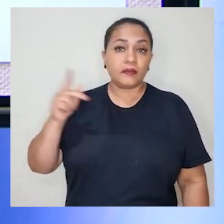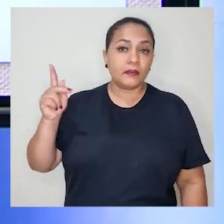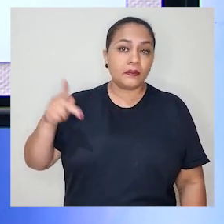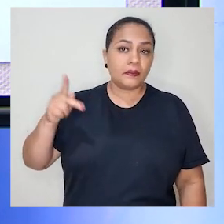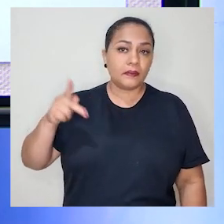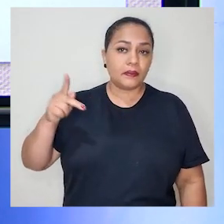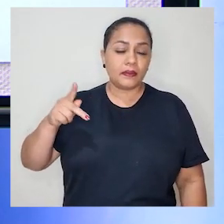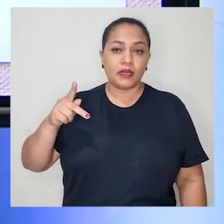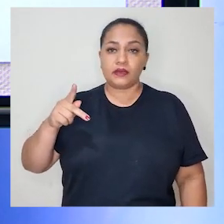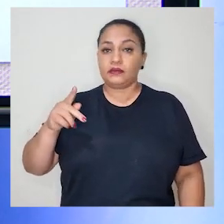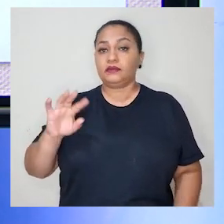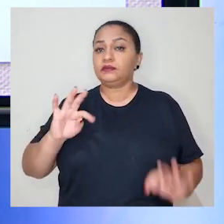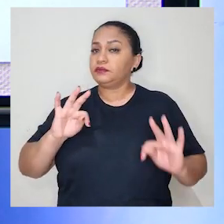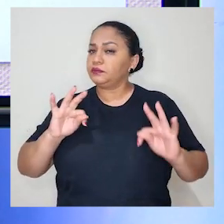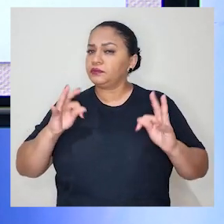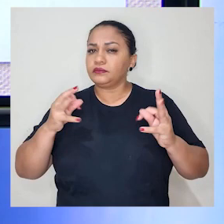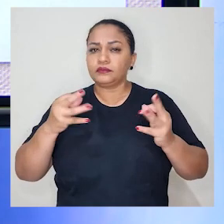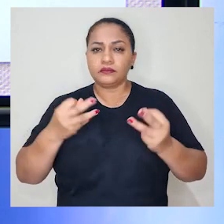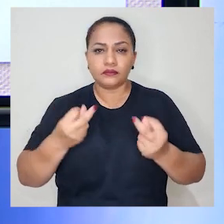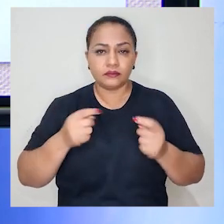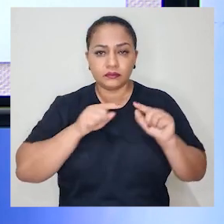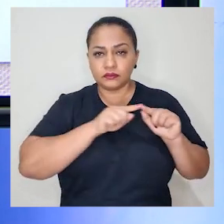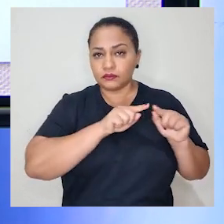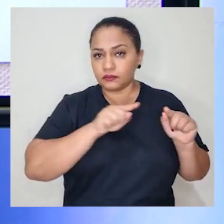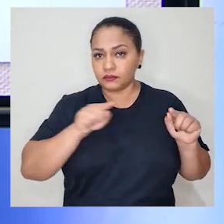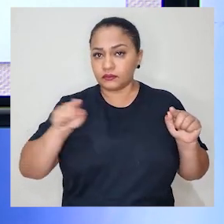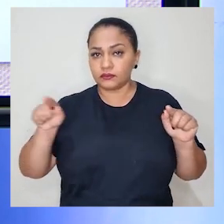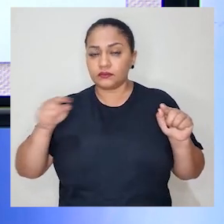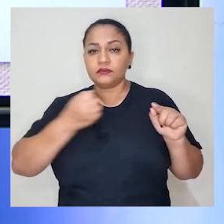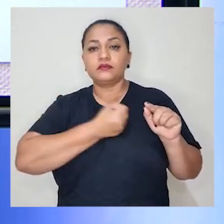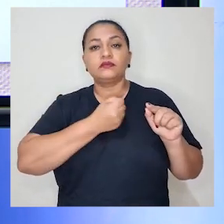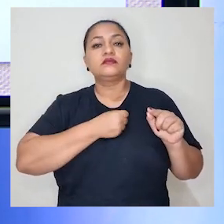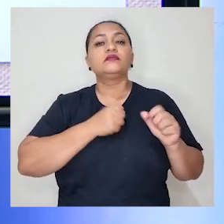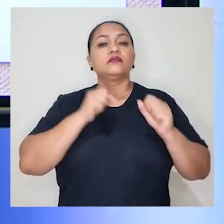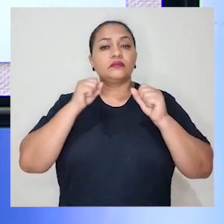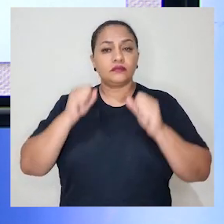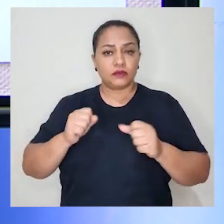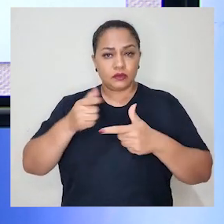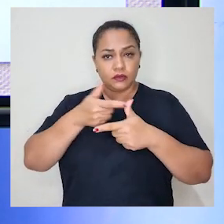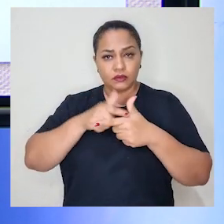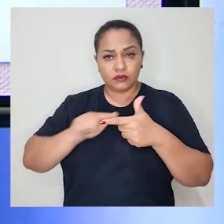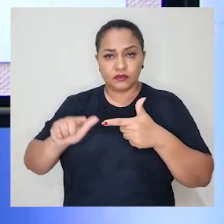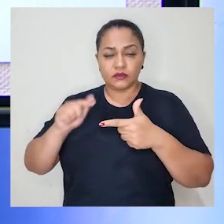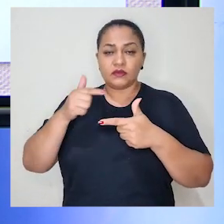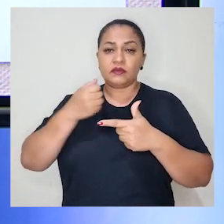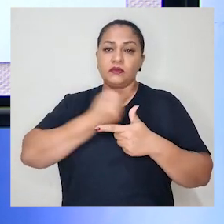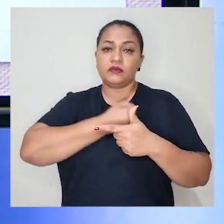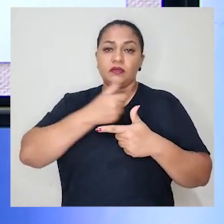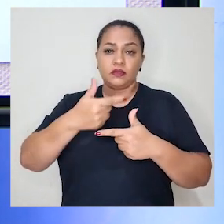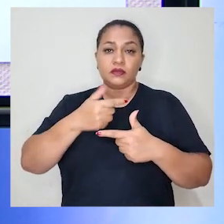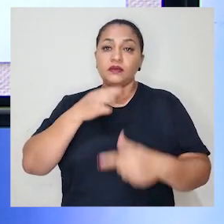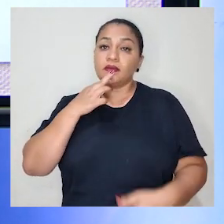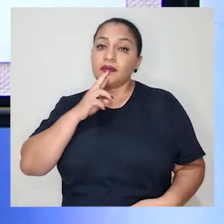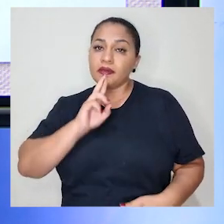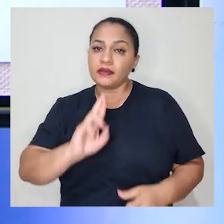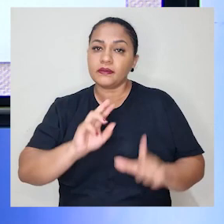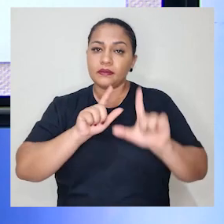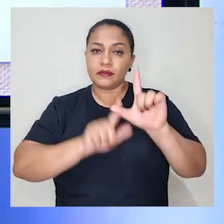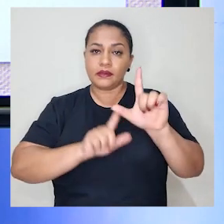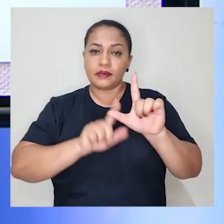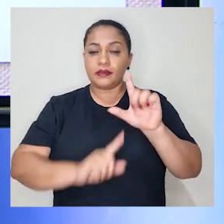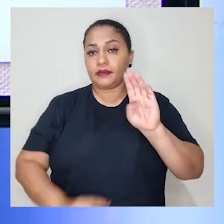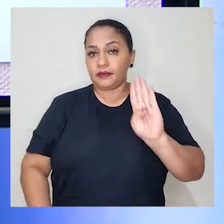pares. Então, todos esses números são divisíveis por 2. Então, a resposta é a B.